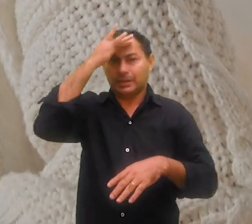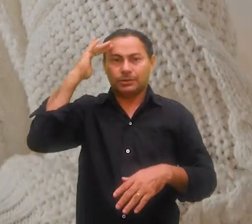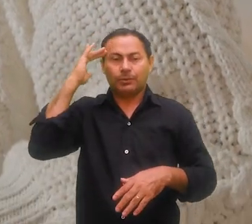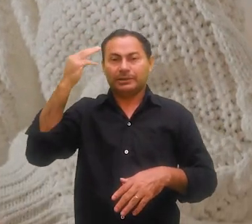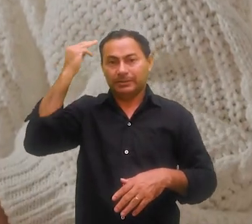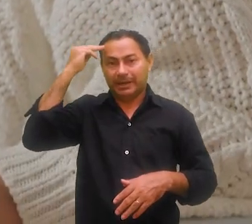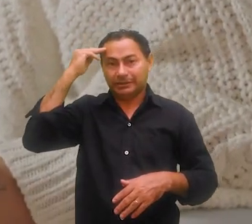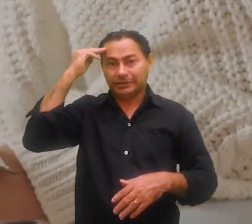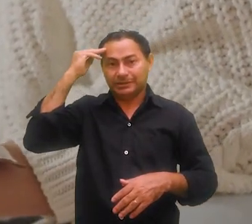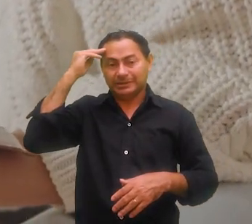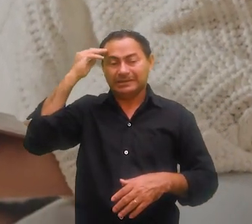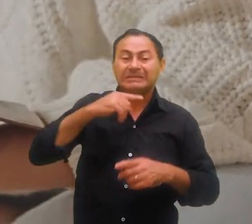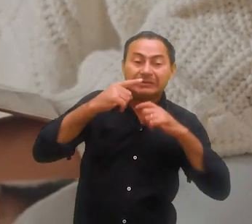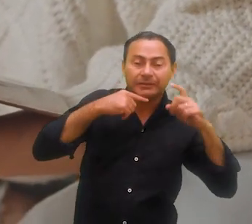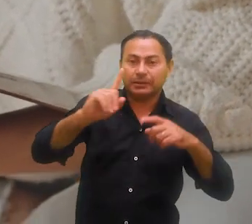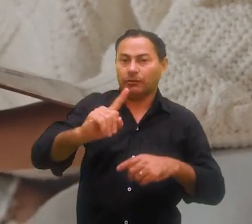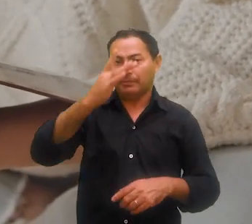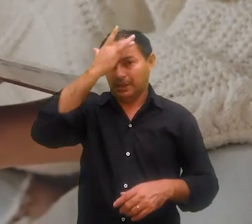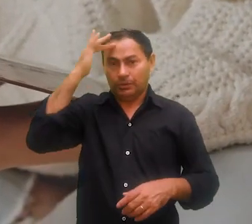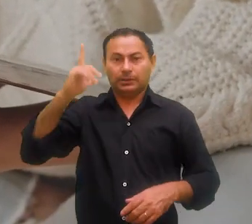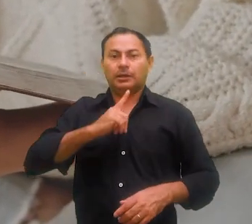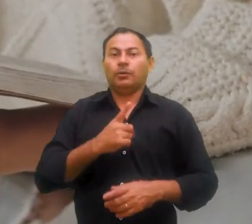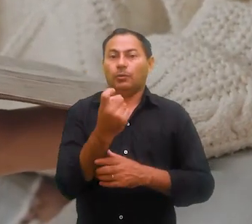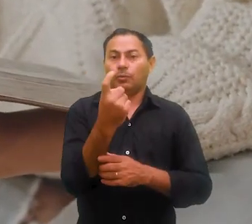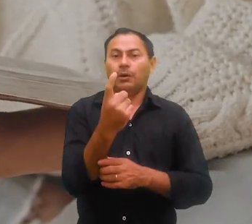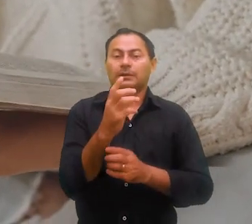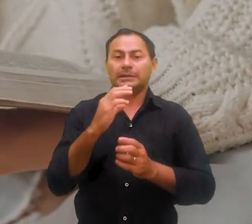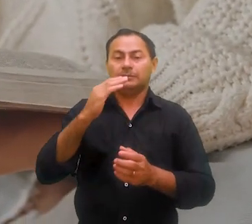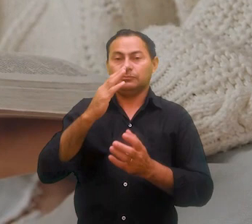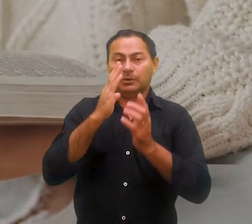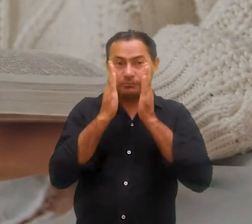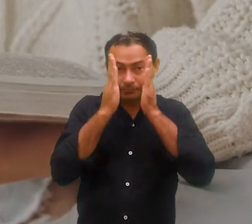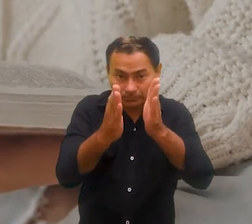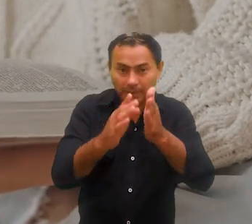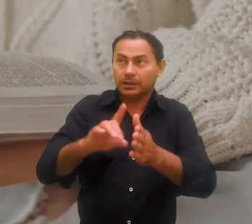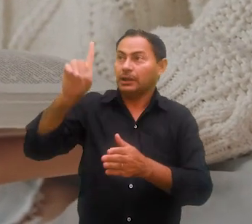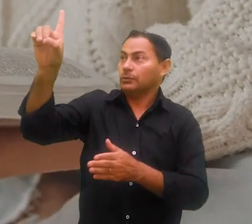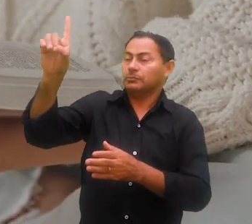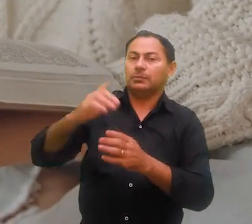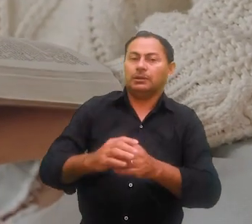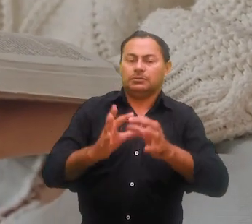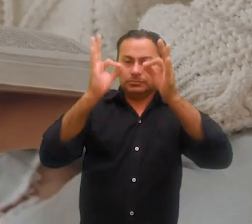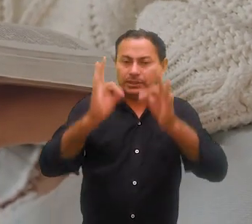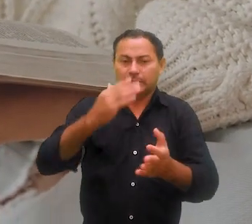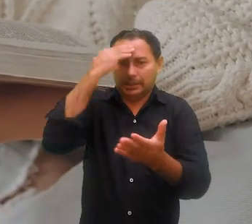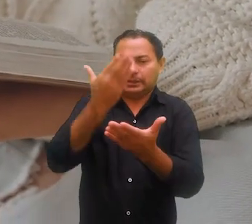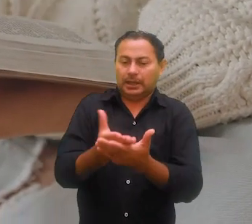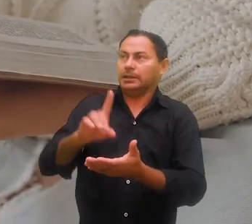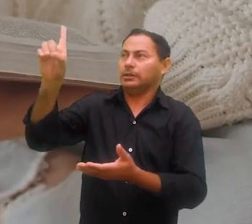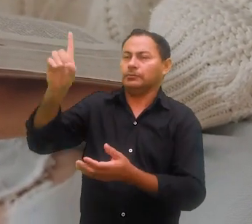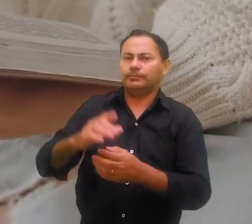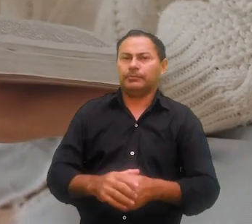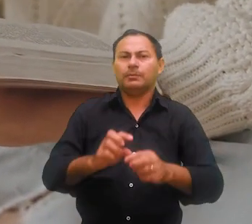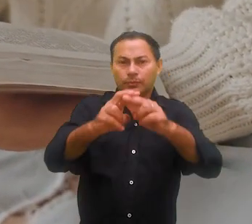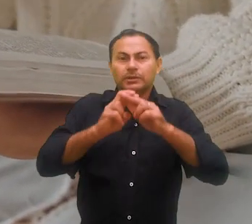ser mais uma pessoa de mente dividida, mas uma pessoa que tem uma só visão e uma só